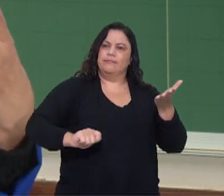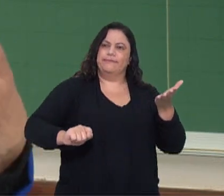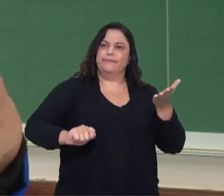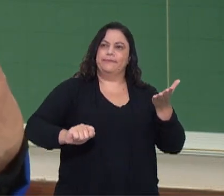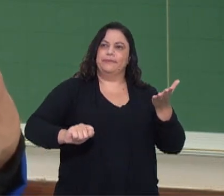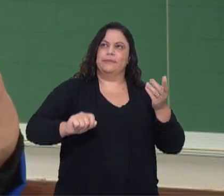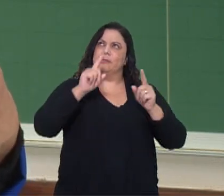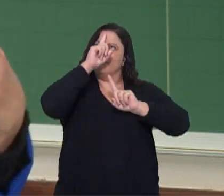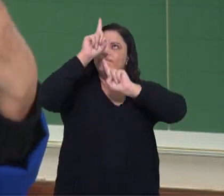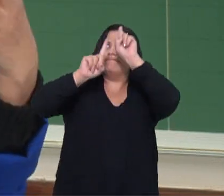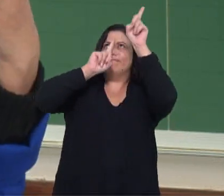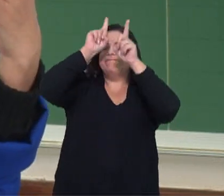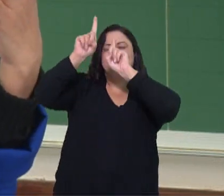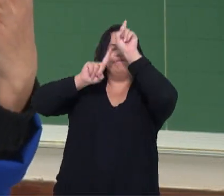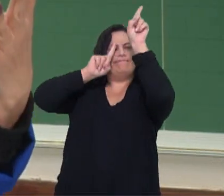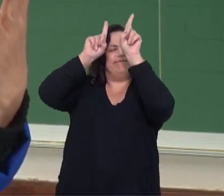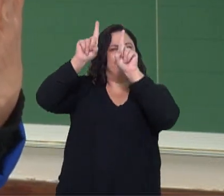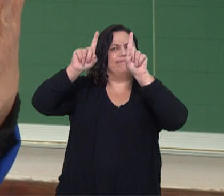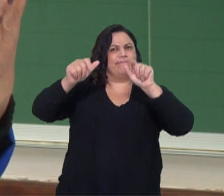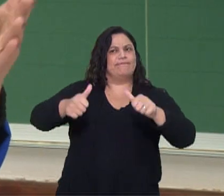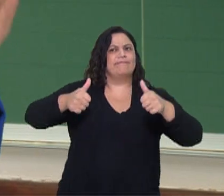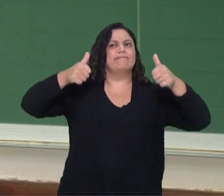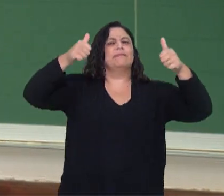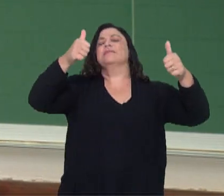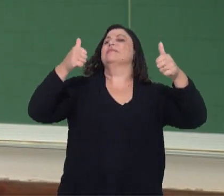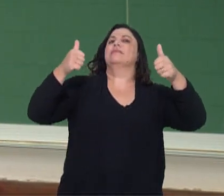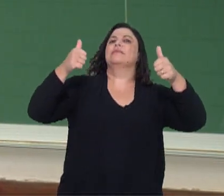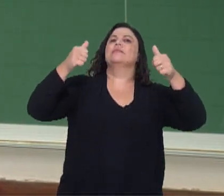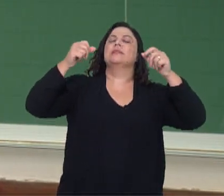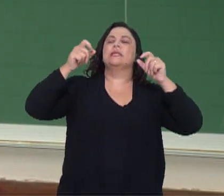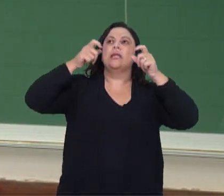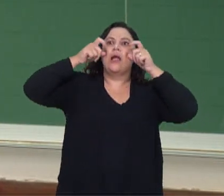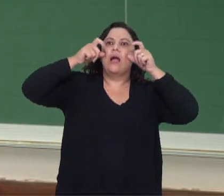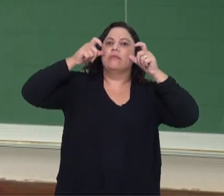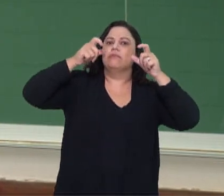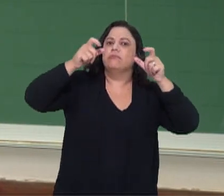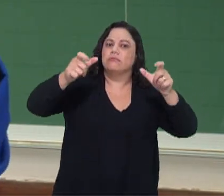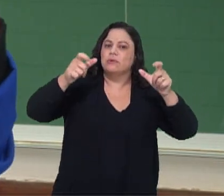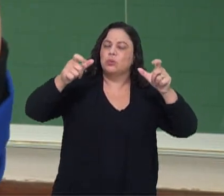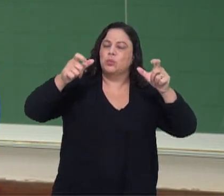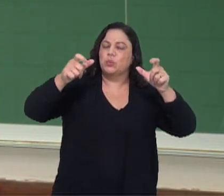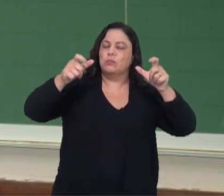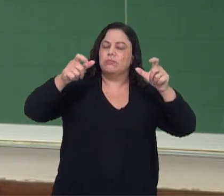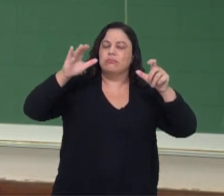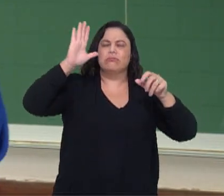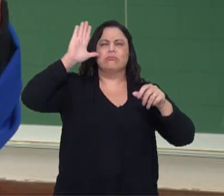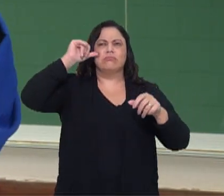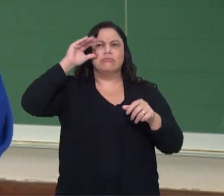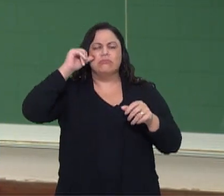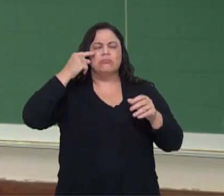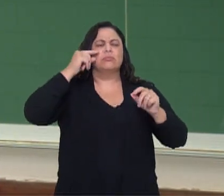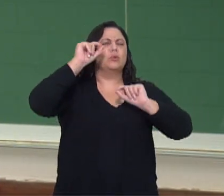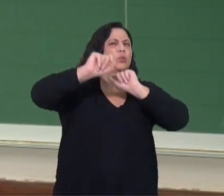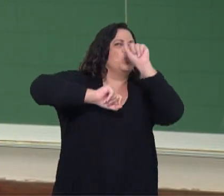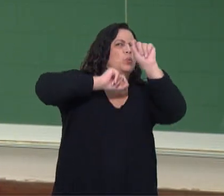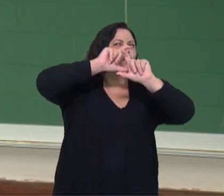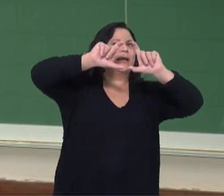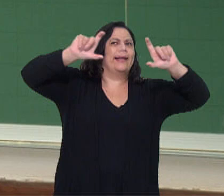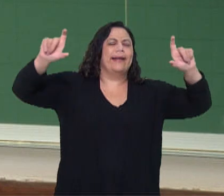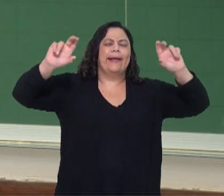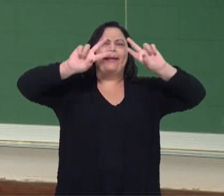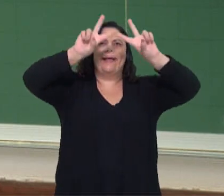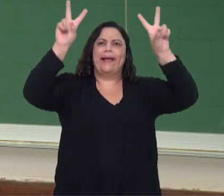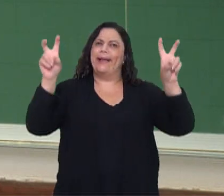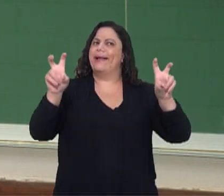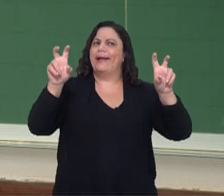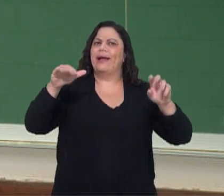bem criativa. Aquele tipo de manchete que deixa subentendido o que é a notícia, mas ele